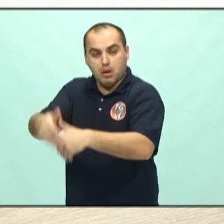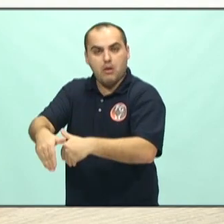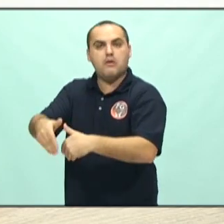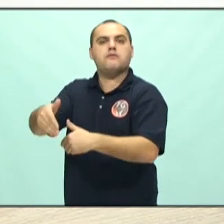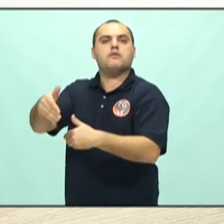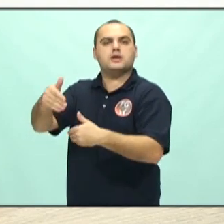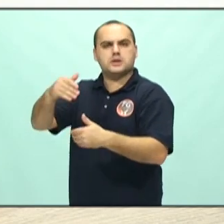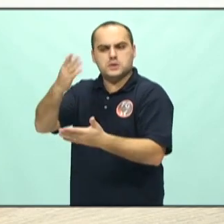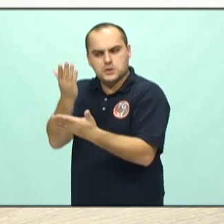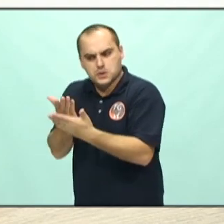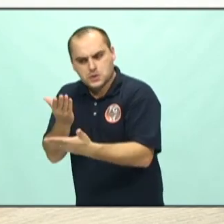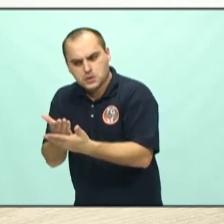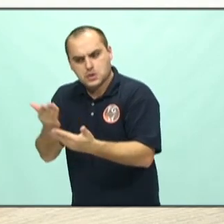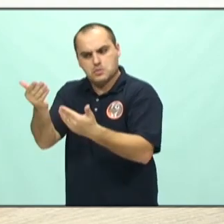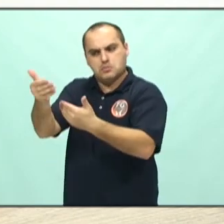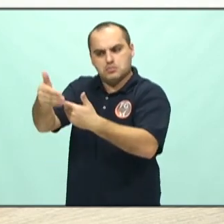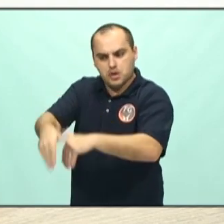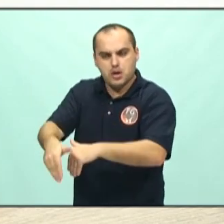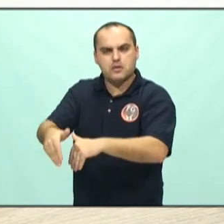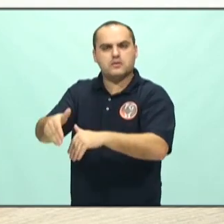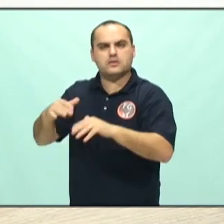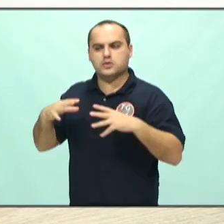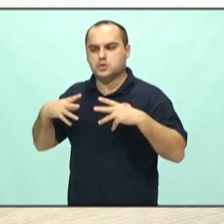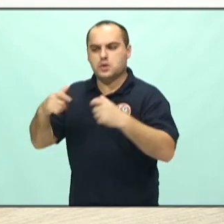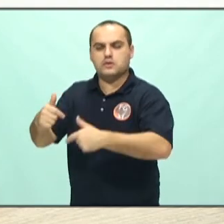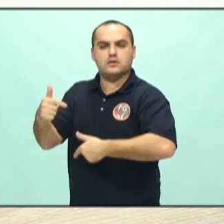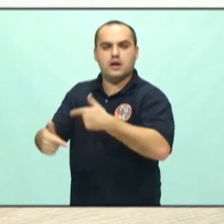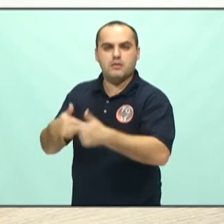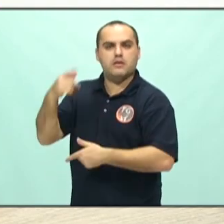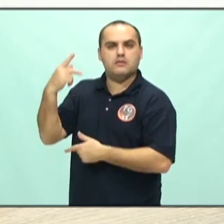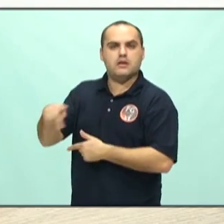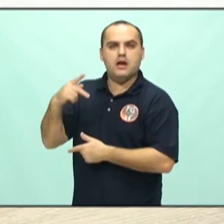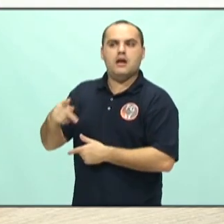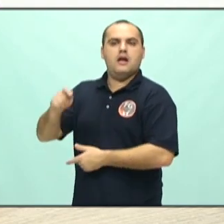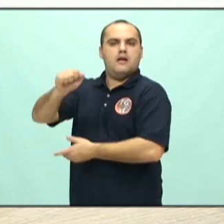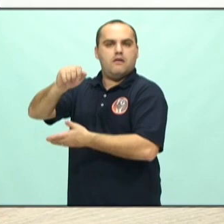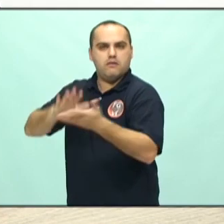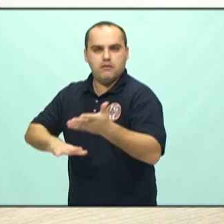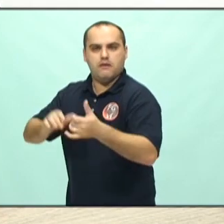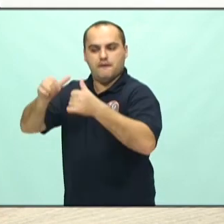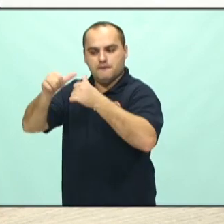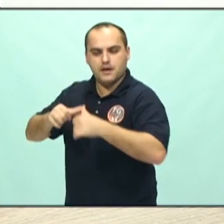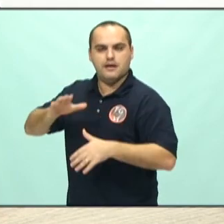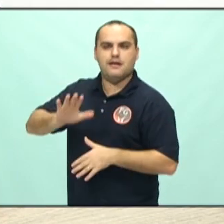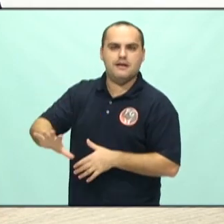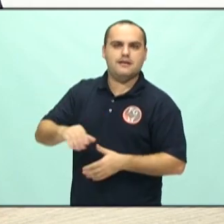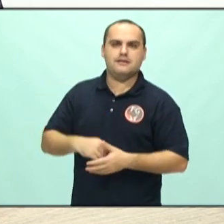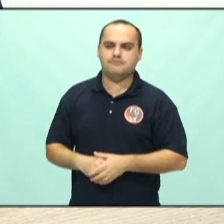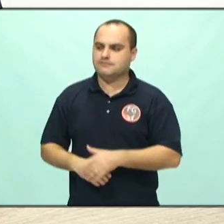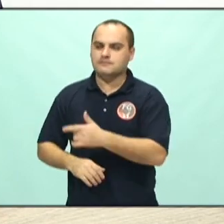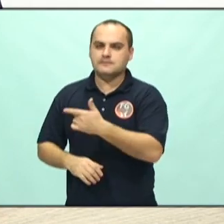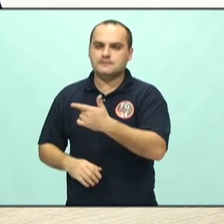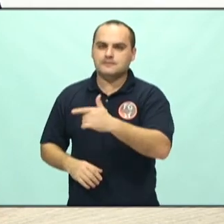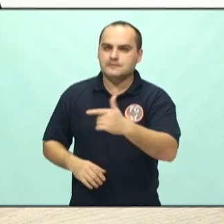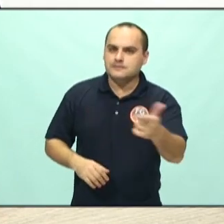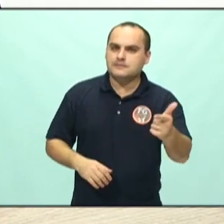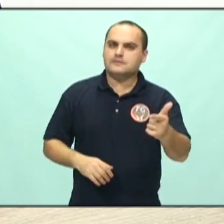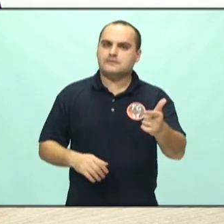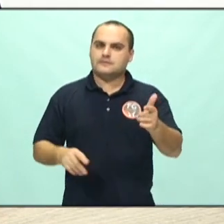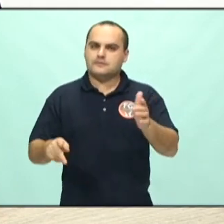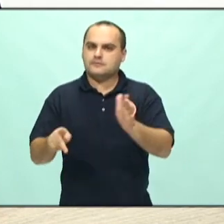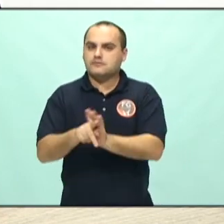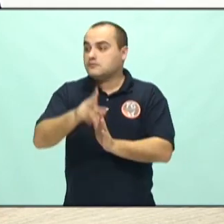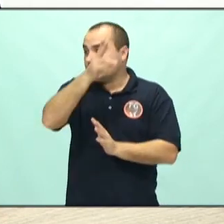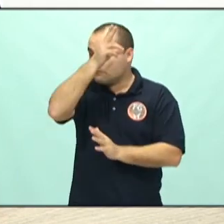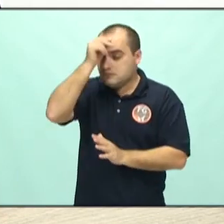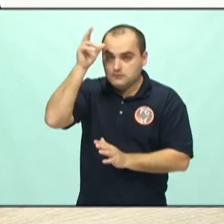lá para desempenhar aquela atividade. Então ele não vai sofrer interferências do